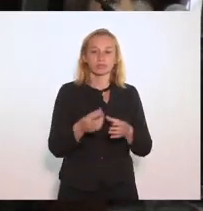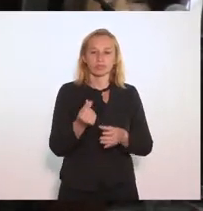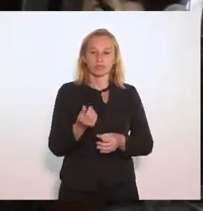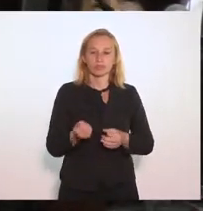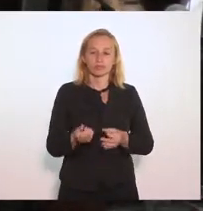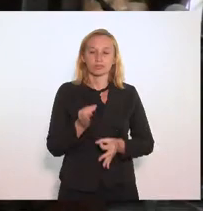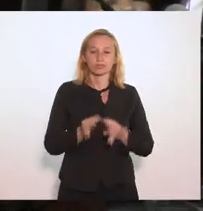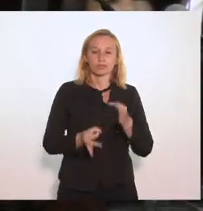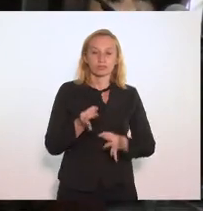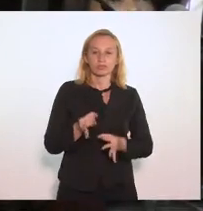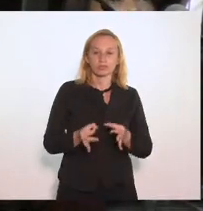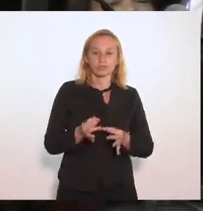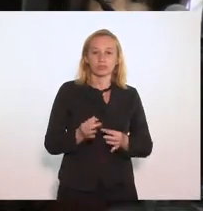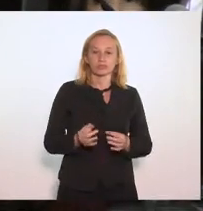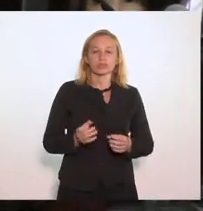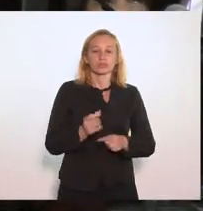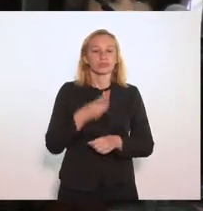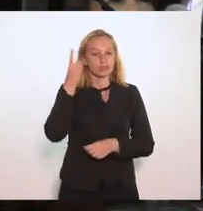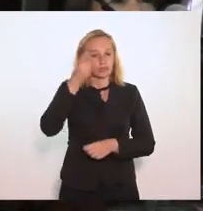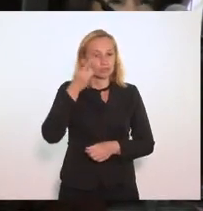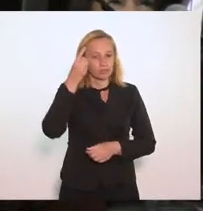deputado Luiz Paulo